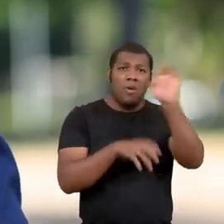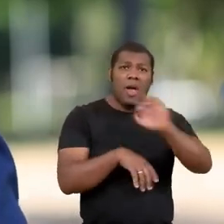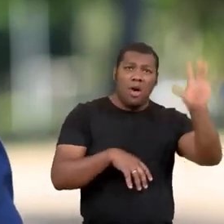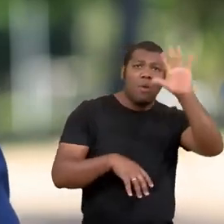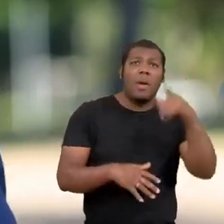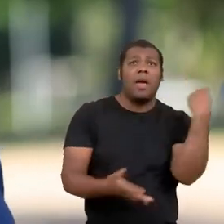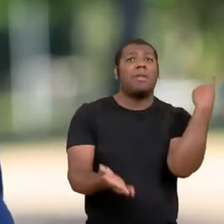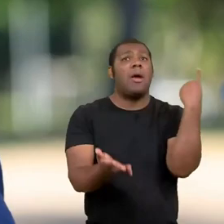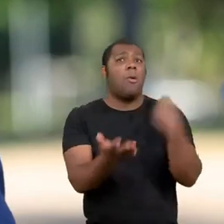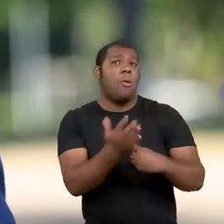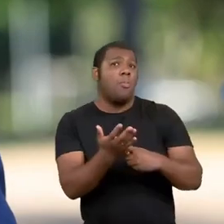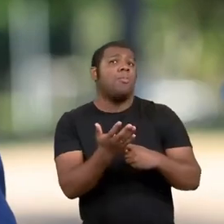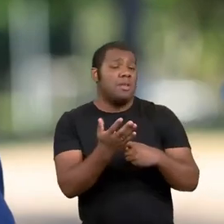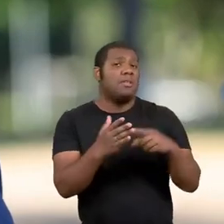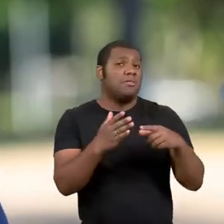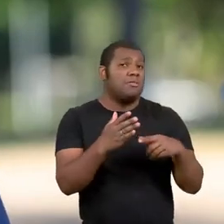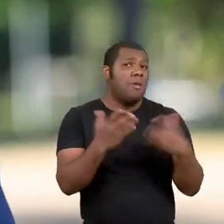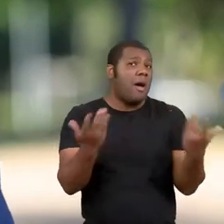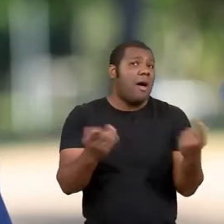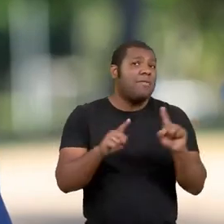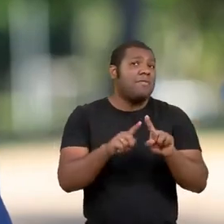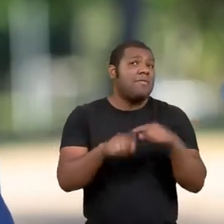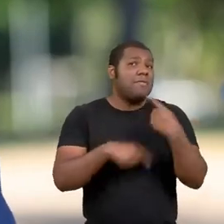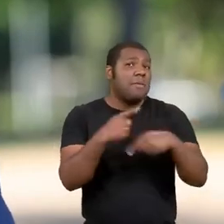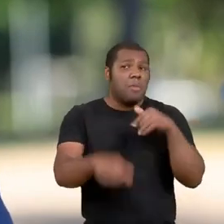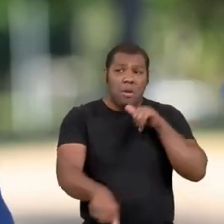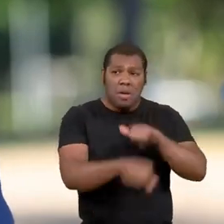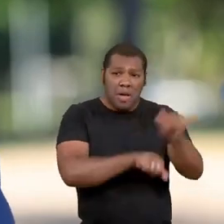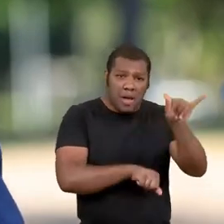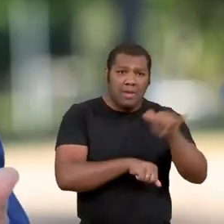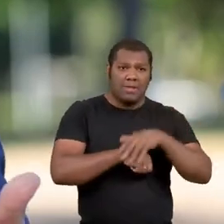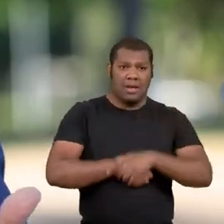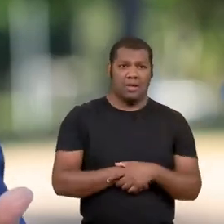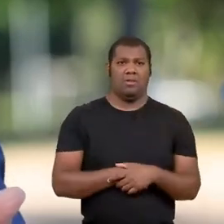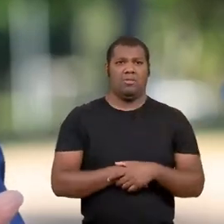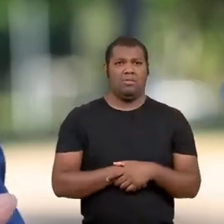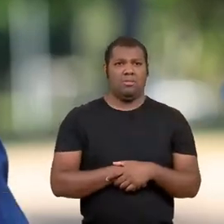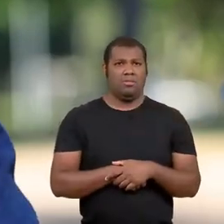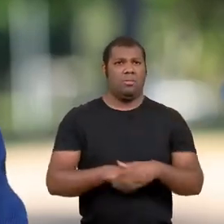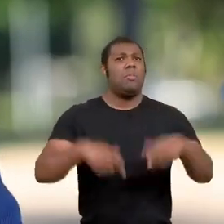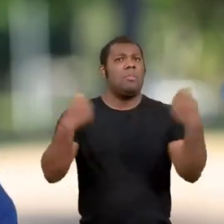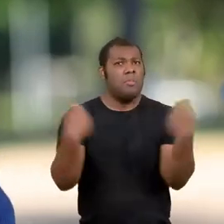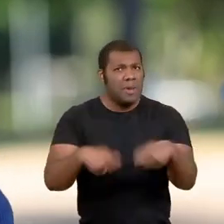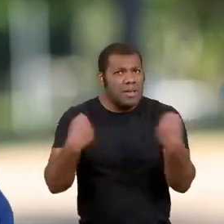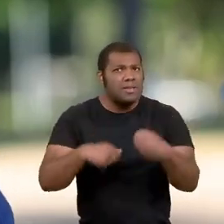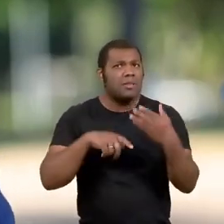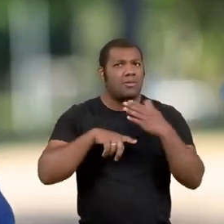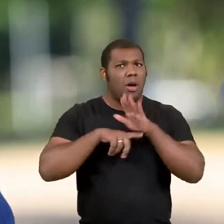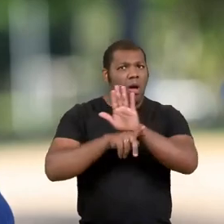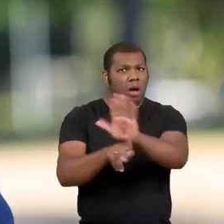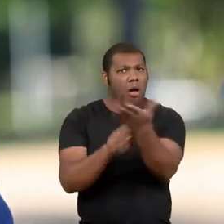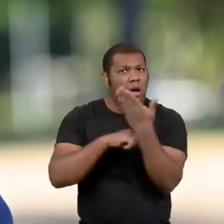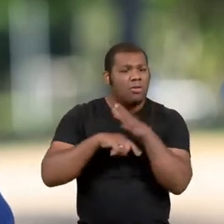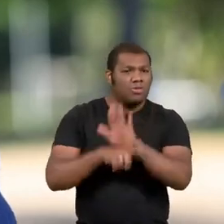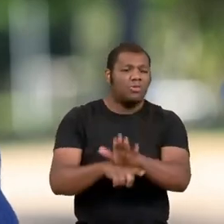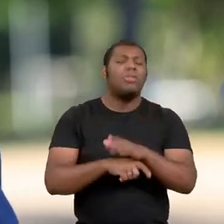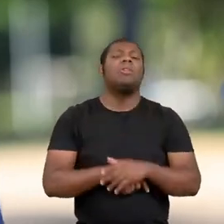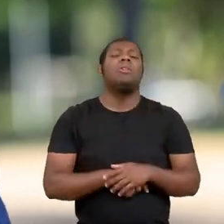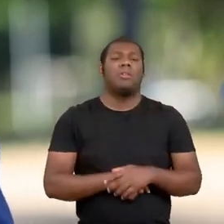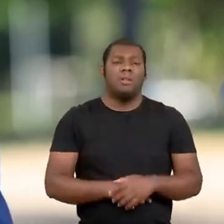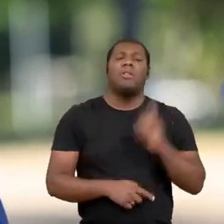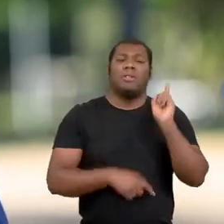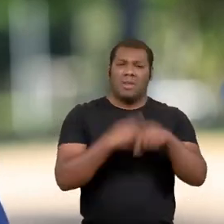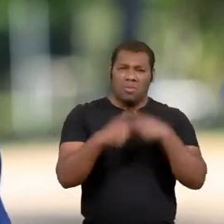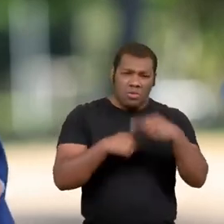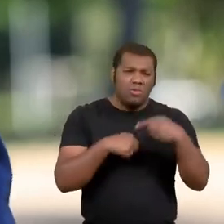se nós estamos parceiros estratégicos você não tem que fazer da vida ajudar então vou conversar muito comprido dentro da França